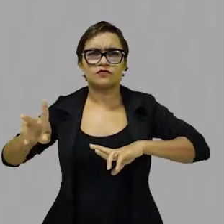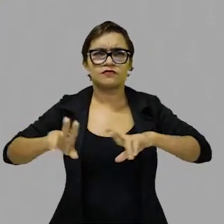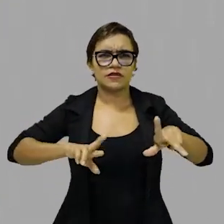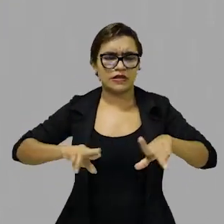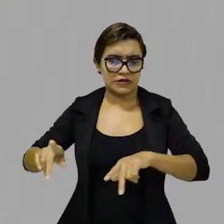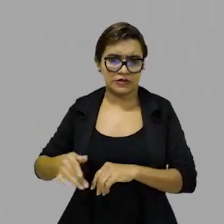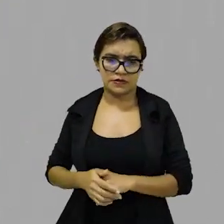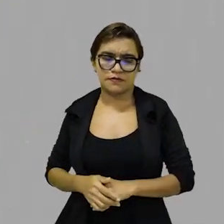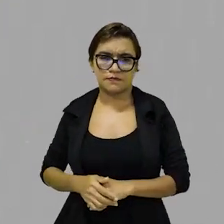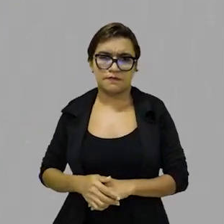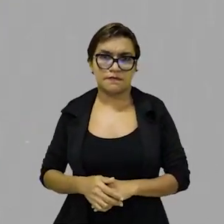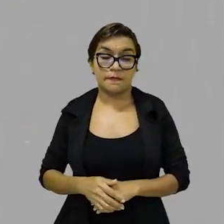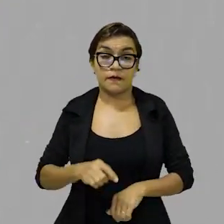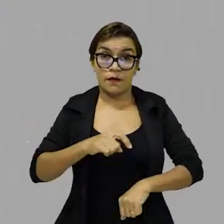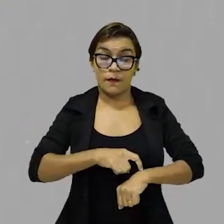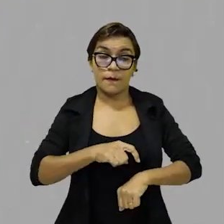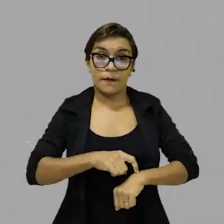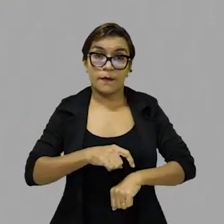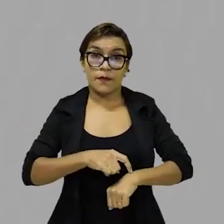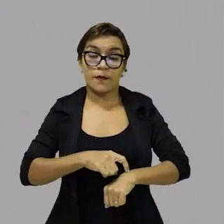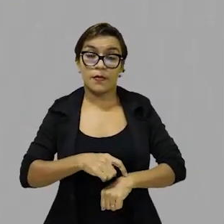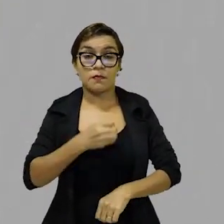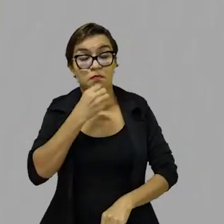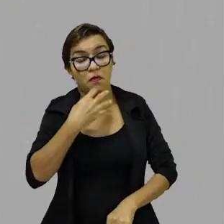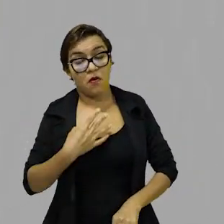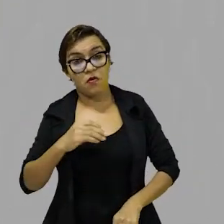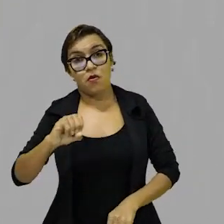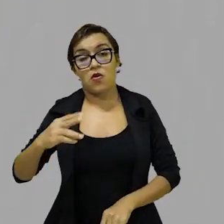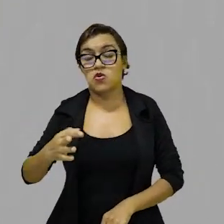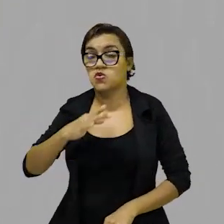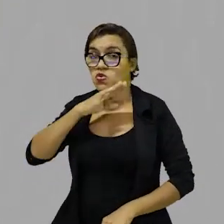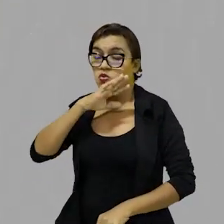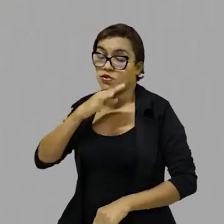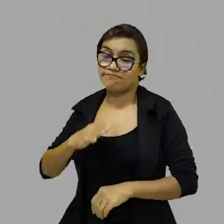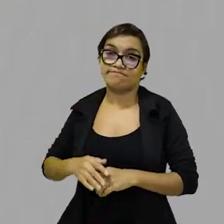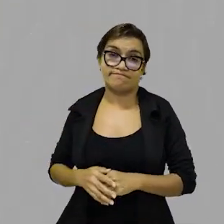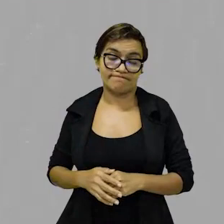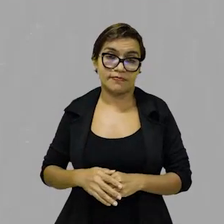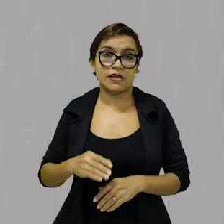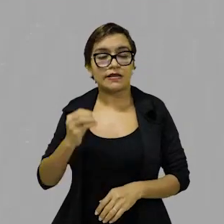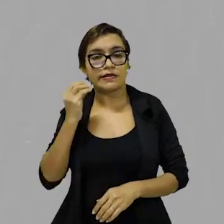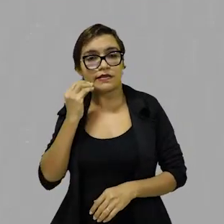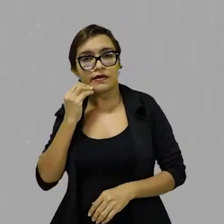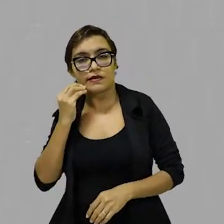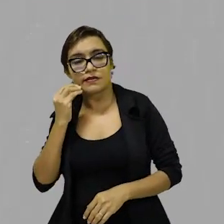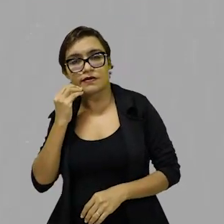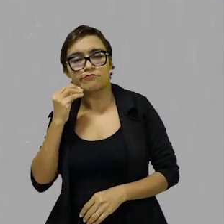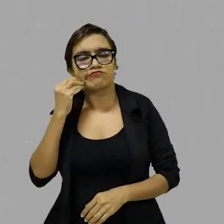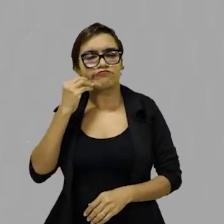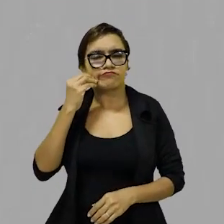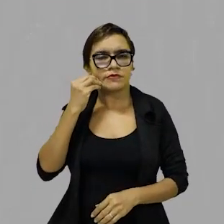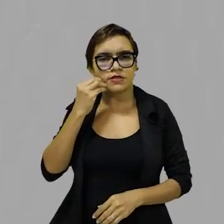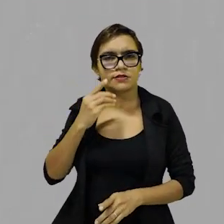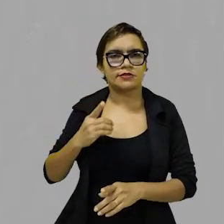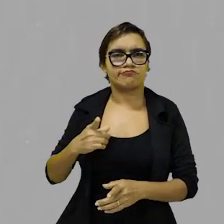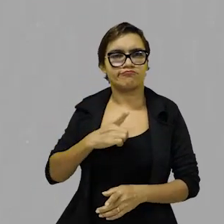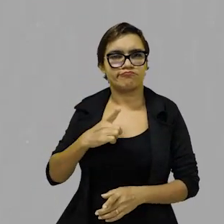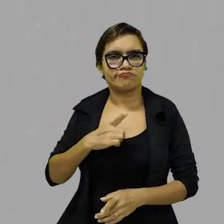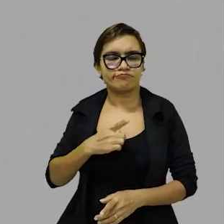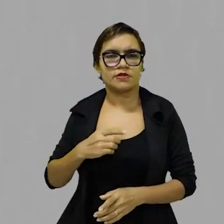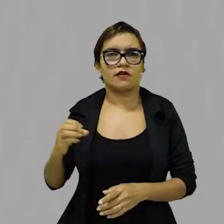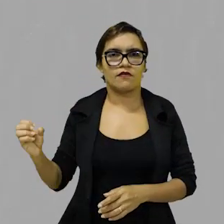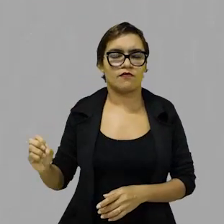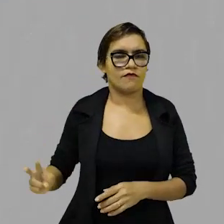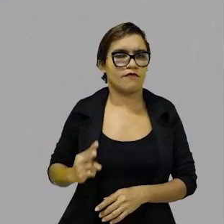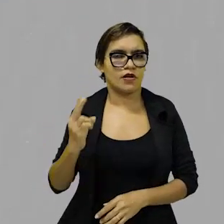ora mais pessimista, ora mais espiritual, ora tentando se encontrar nesse novo mundo com novos valores, né?